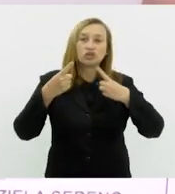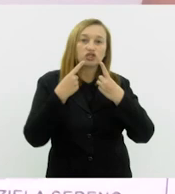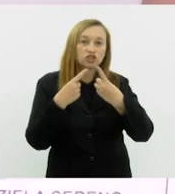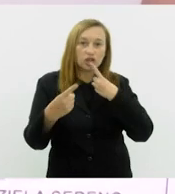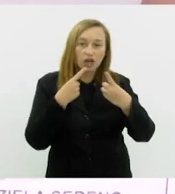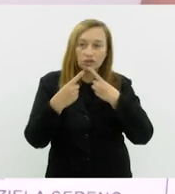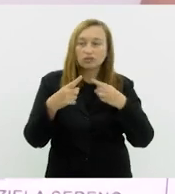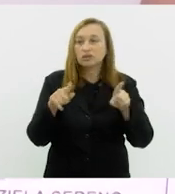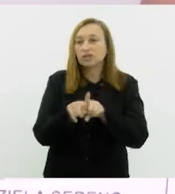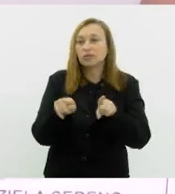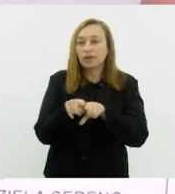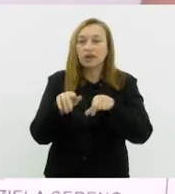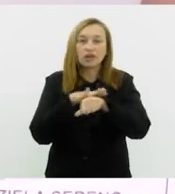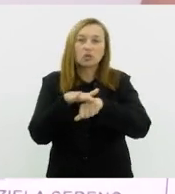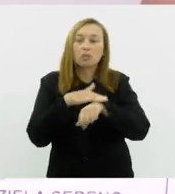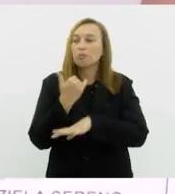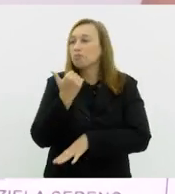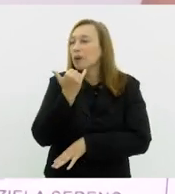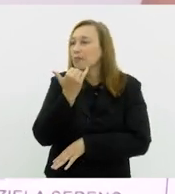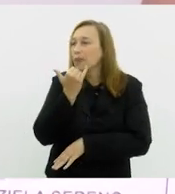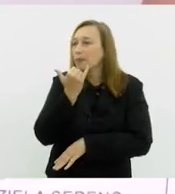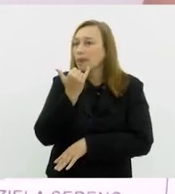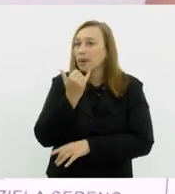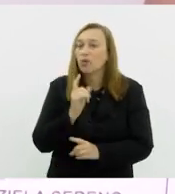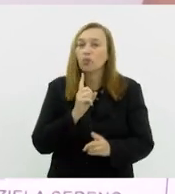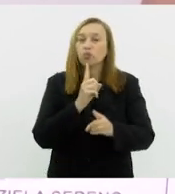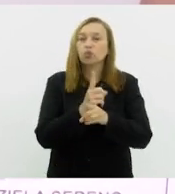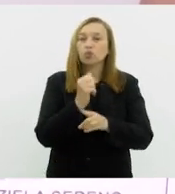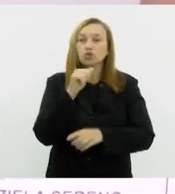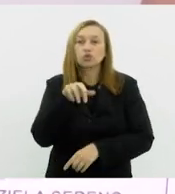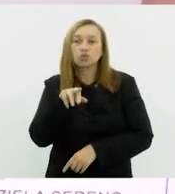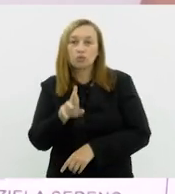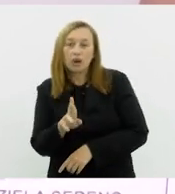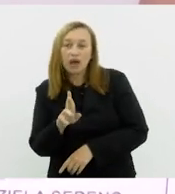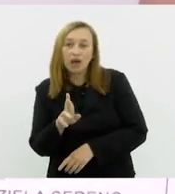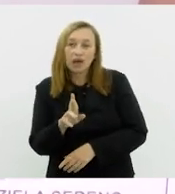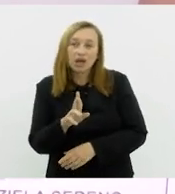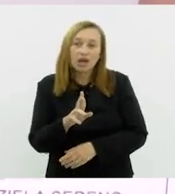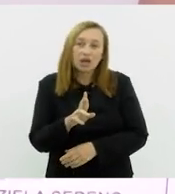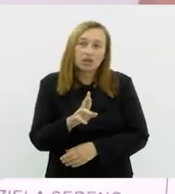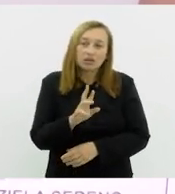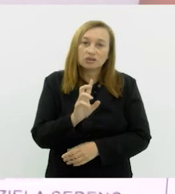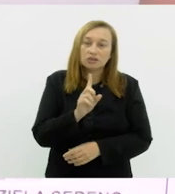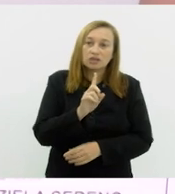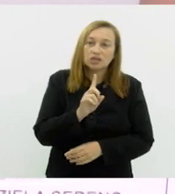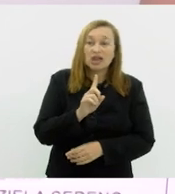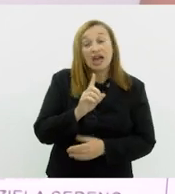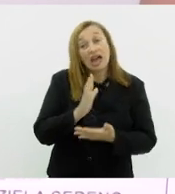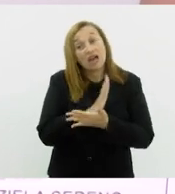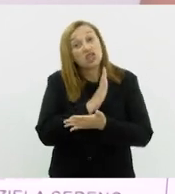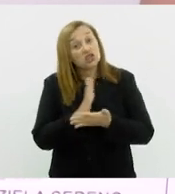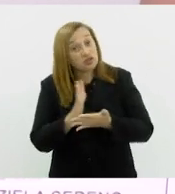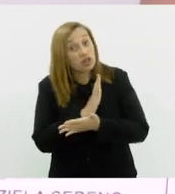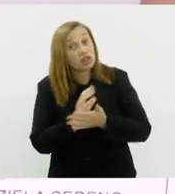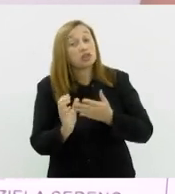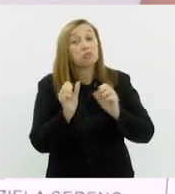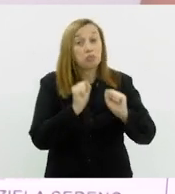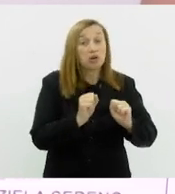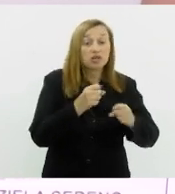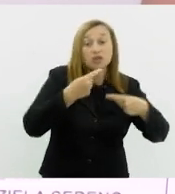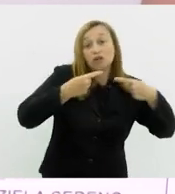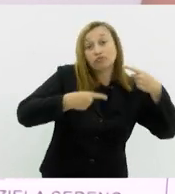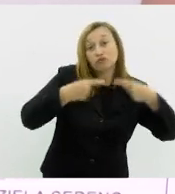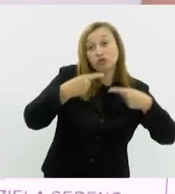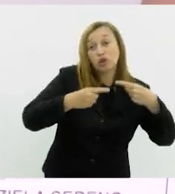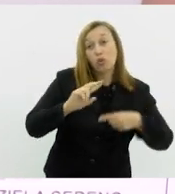conversa. Um bate-papo, um encontro no bar, nem sempre é um diálogo, às vezes é uma conversa. E,